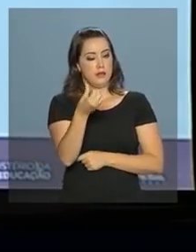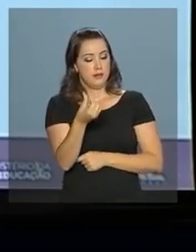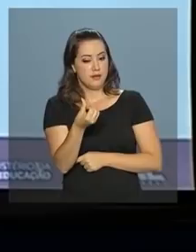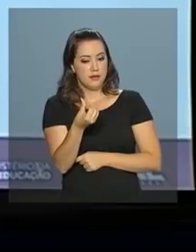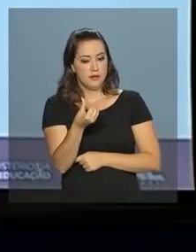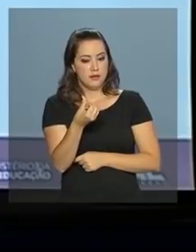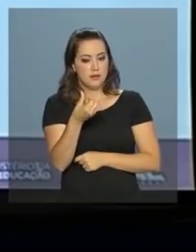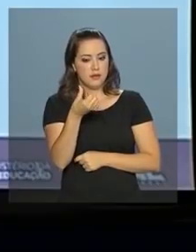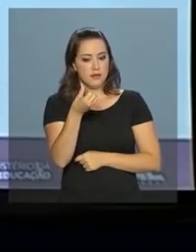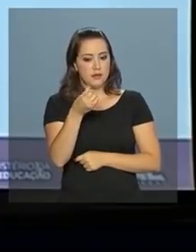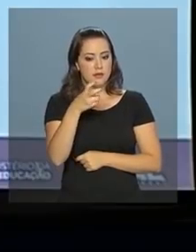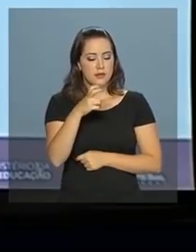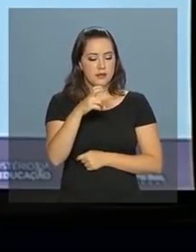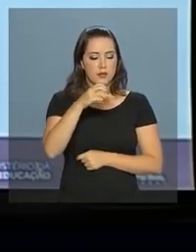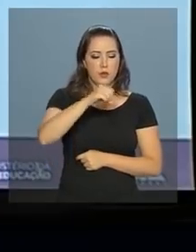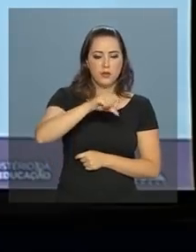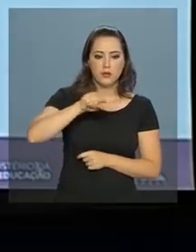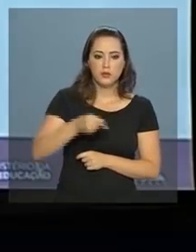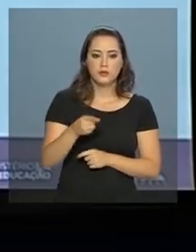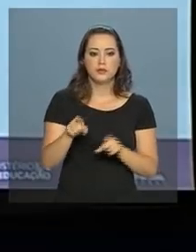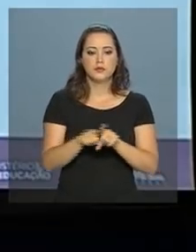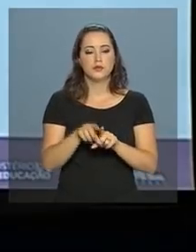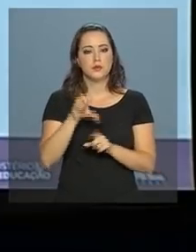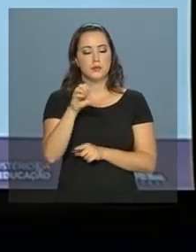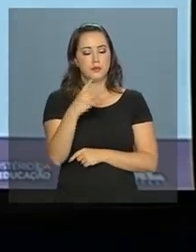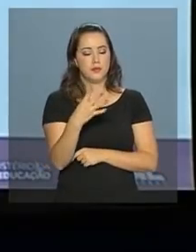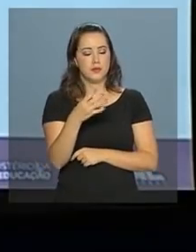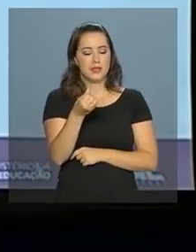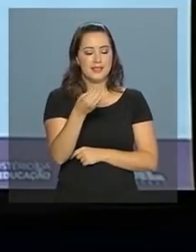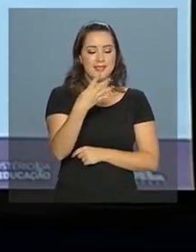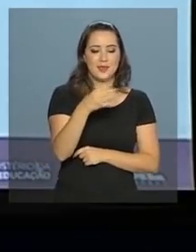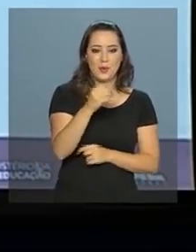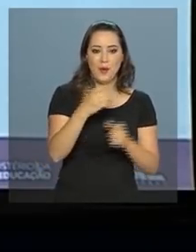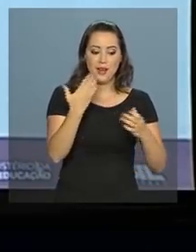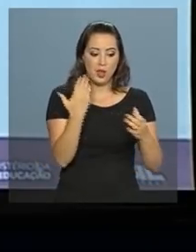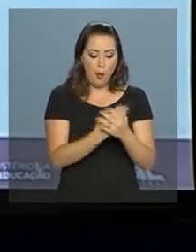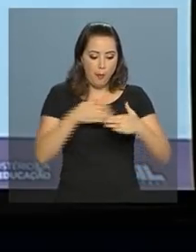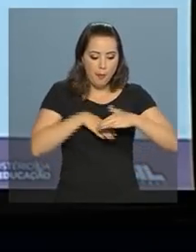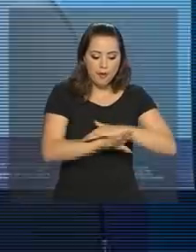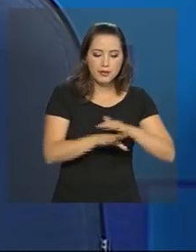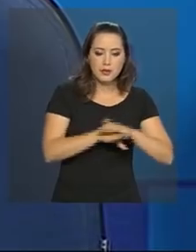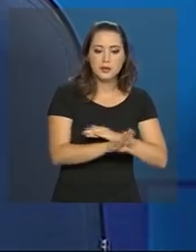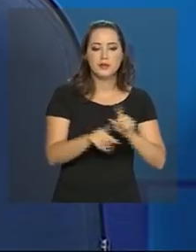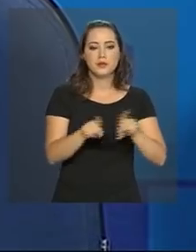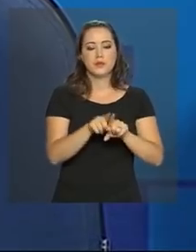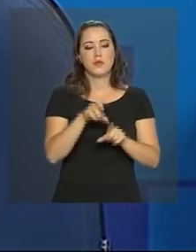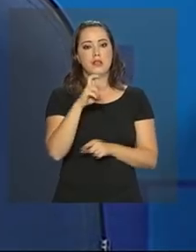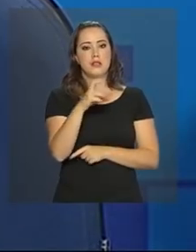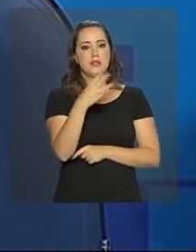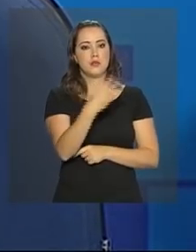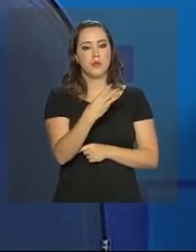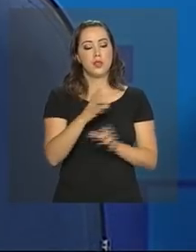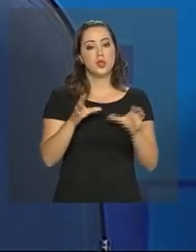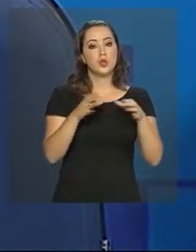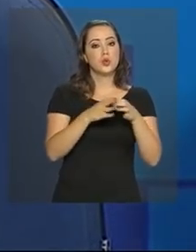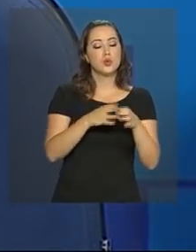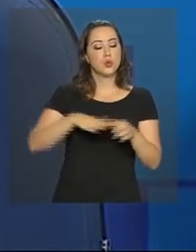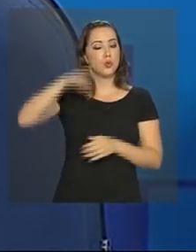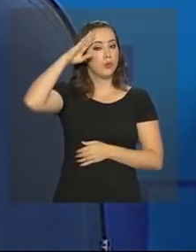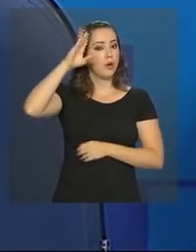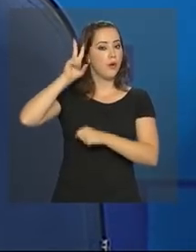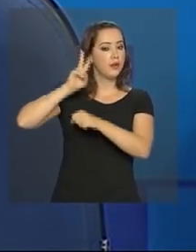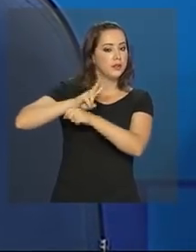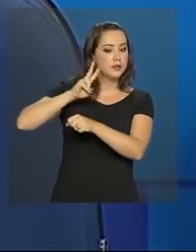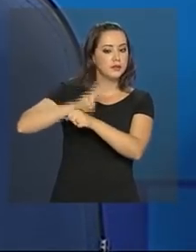novecentos e quarenta lotes estão cinquenta e três batalhões do exército que fazem a